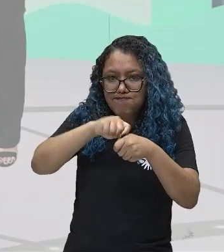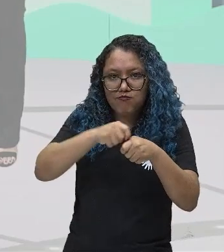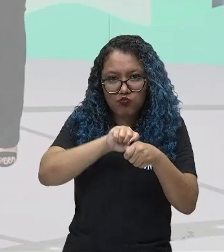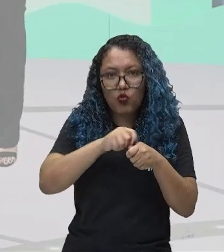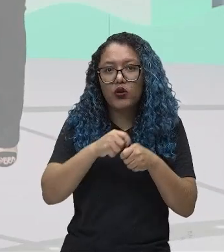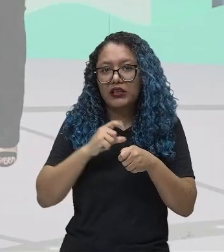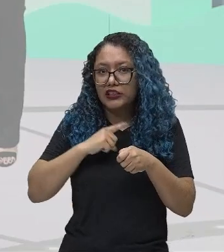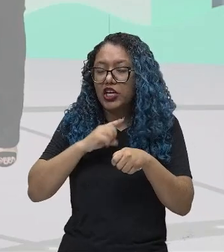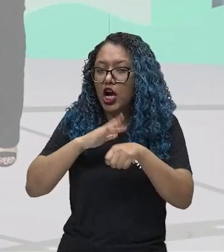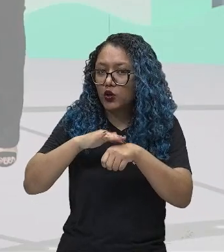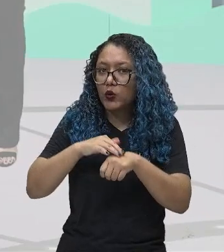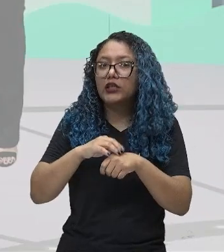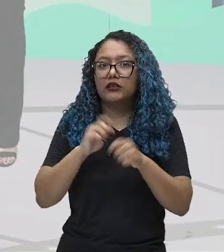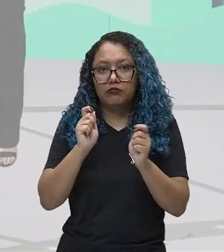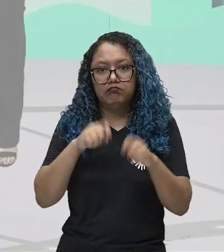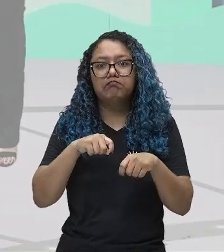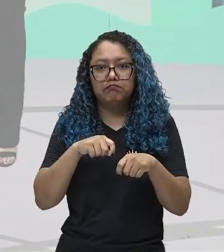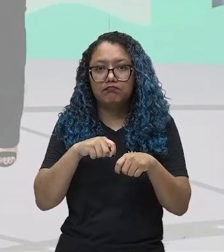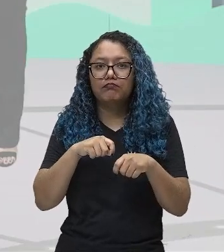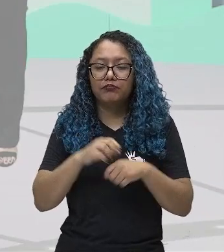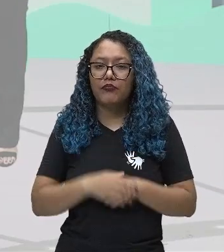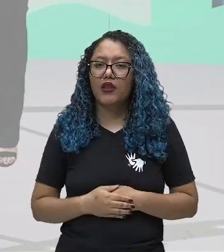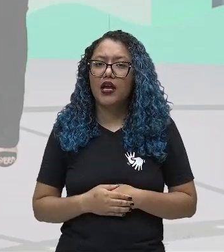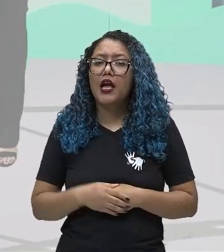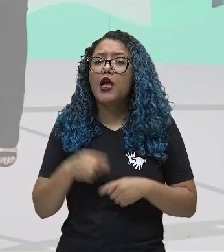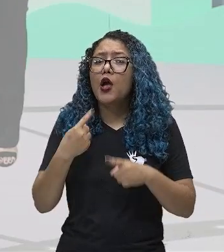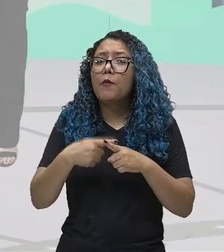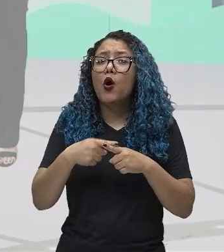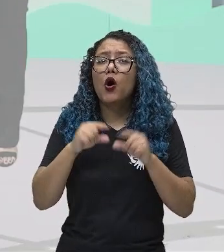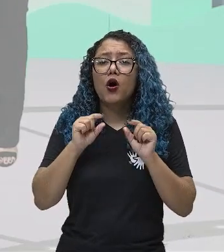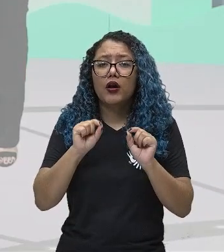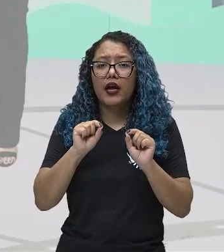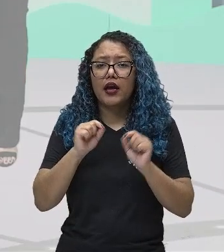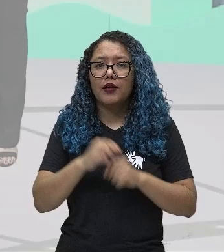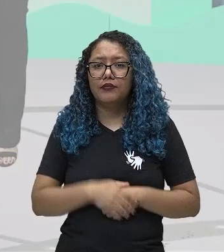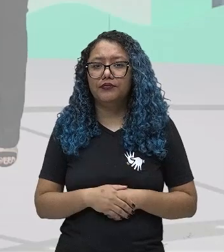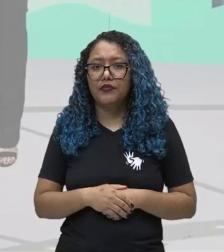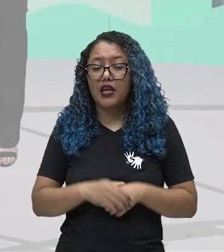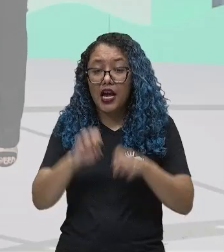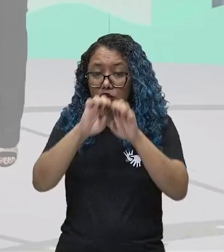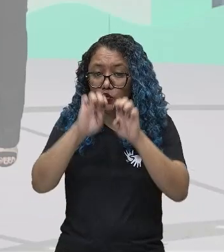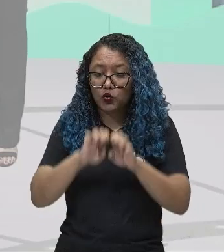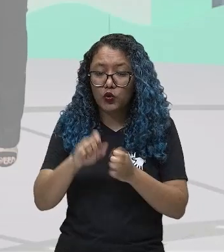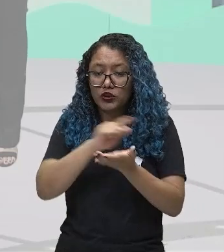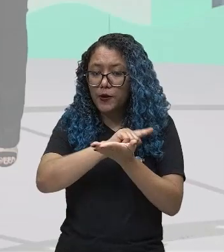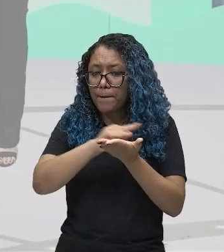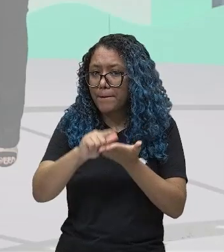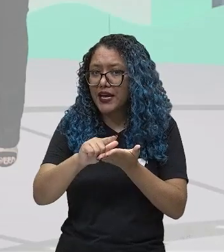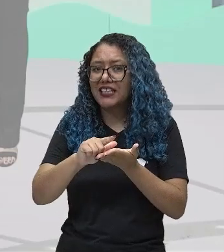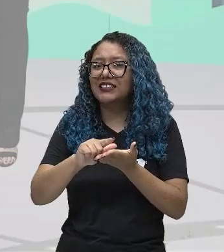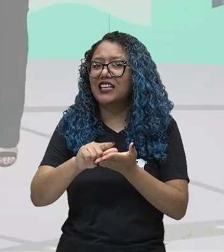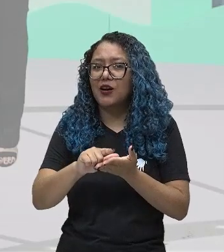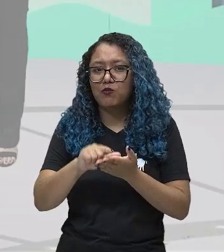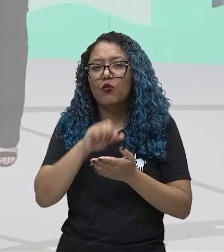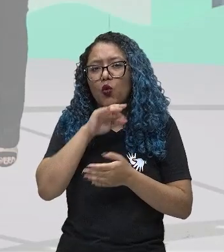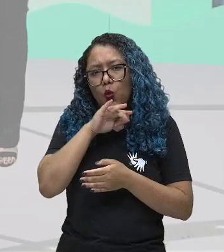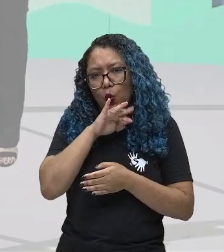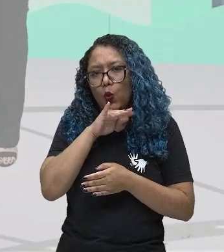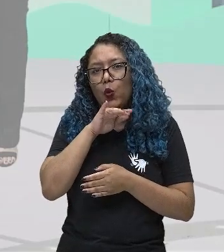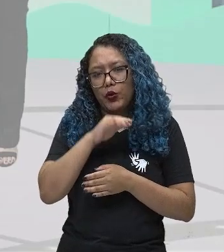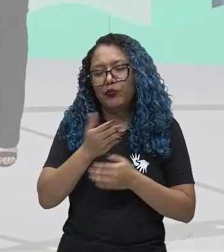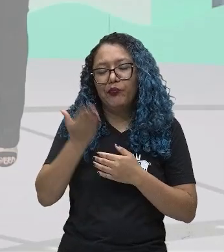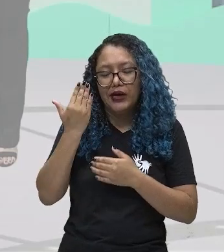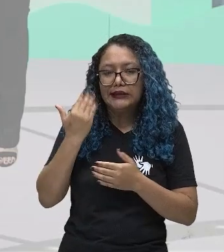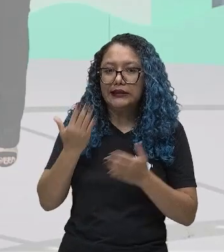infectadas. E tudo isso ocorreu por conta da falta de saneamento básico da época. Essa peste negra também,